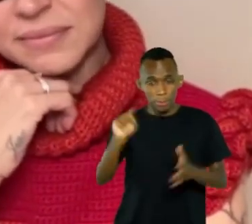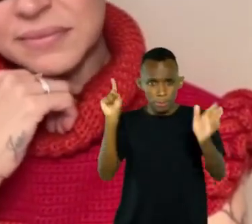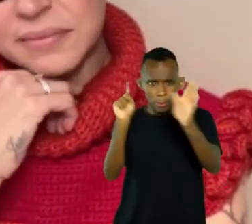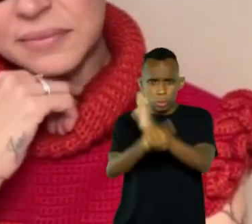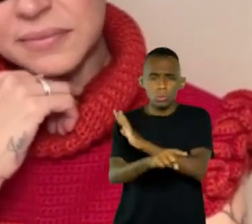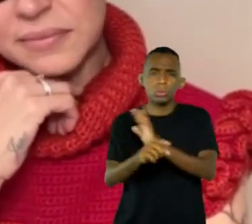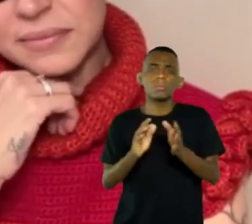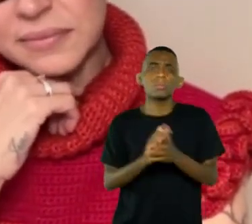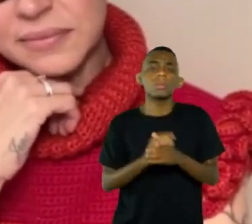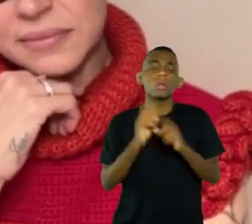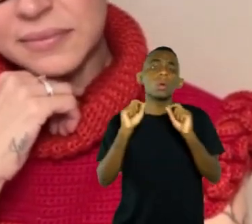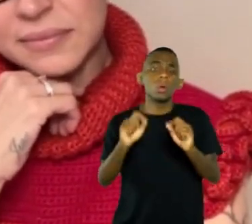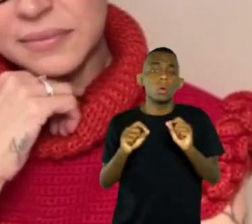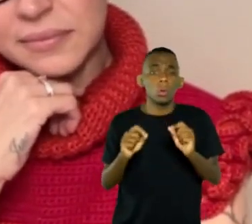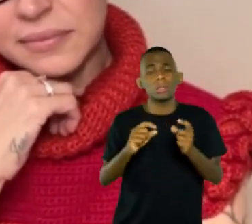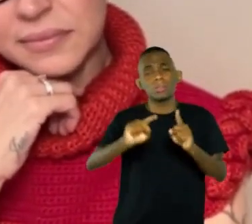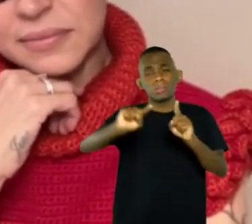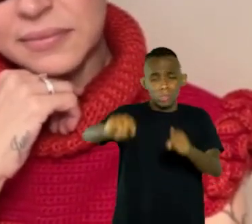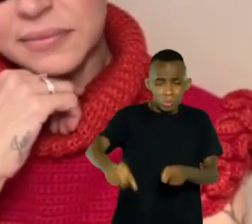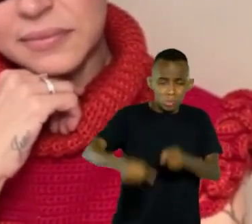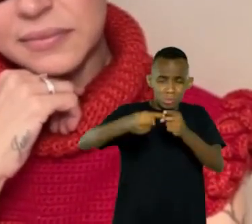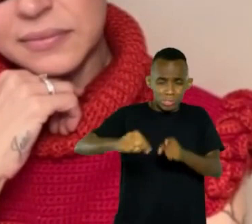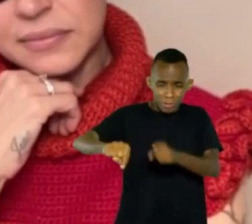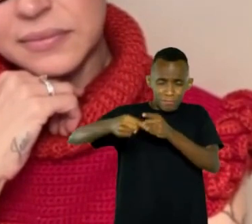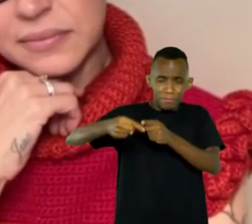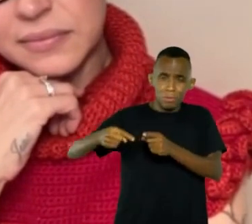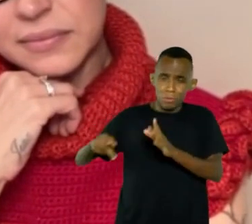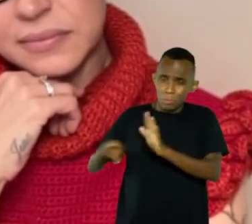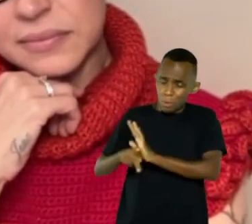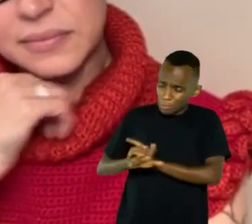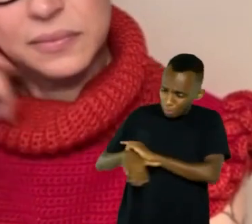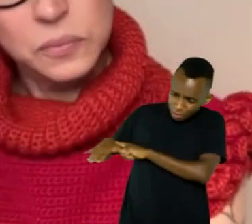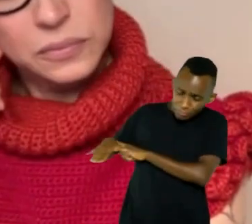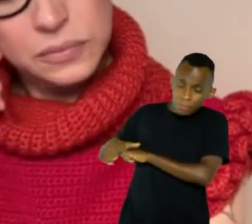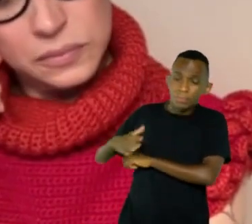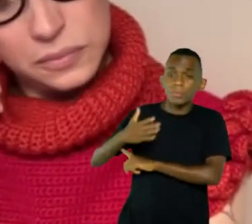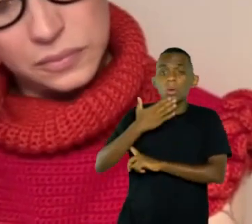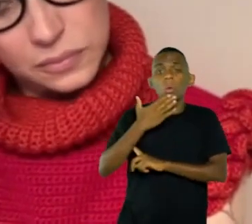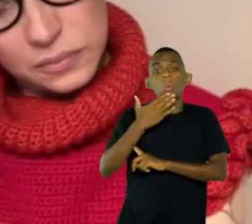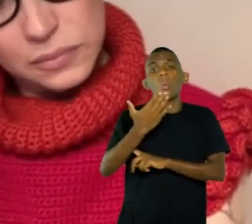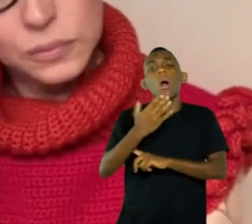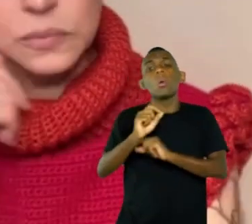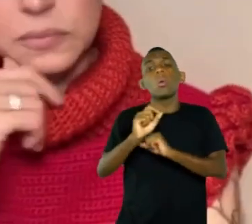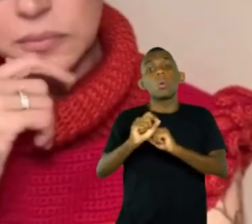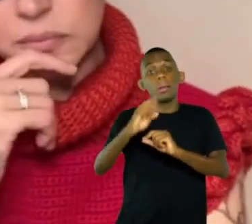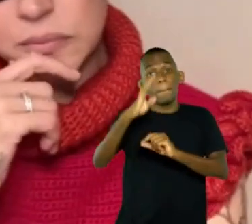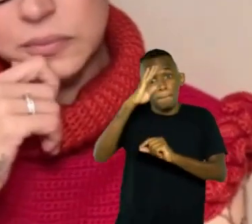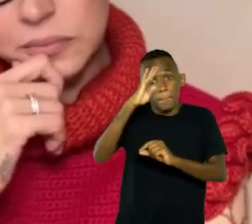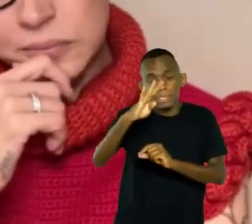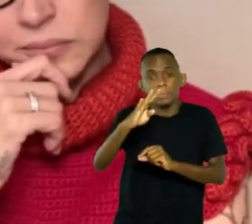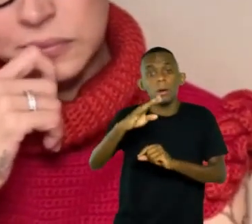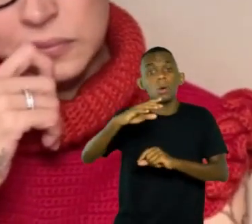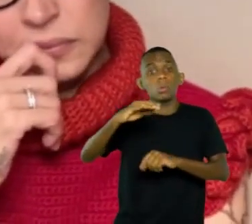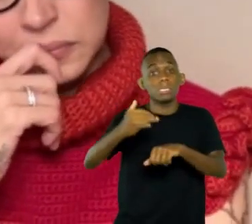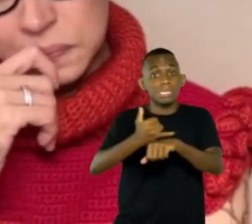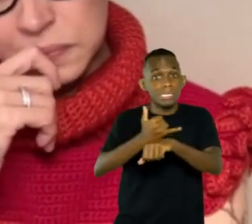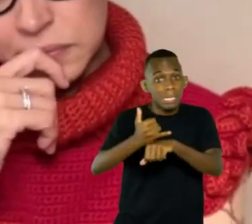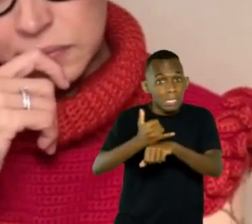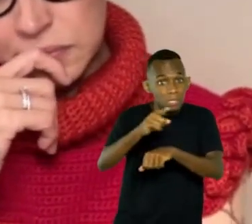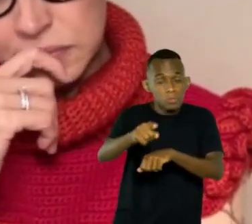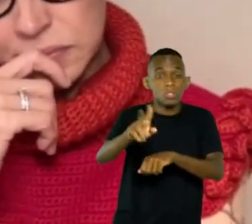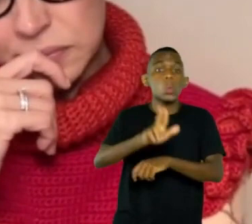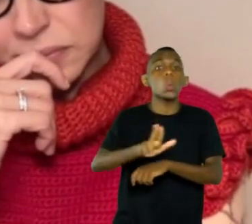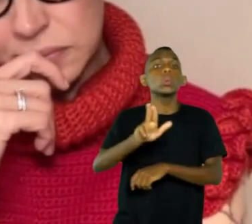de tantos atravessamentos que você viveu na infância, quais foram os principais recursos que você conseguiu